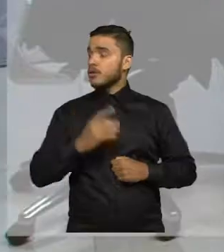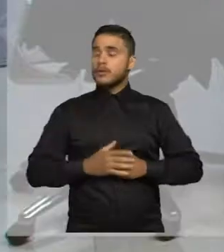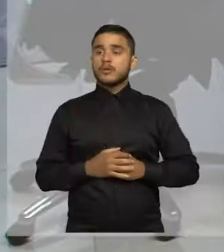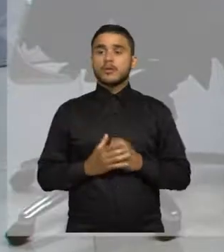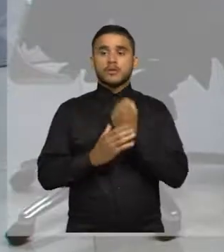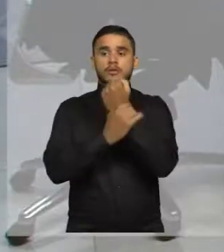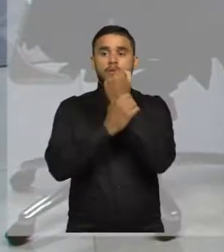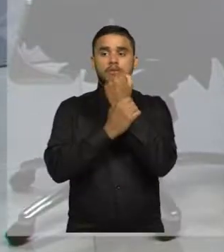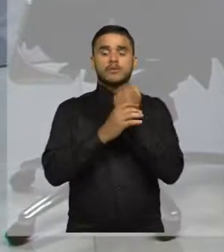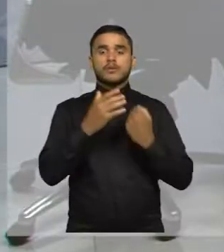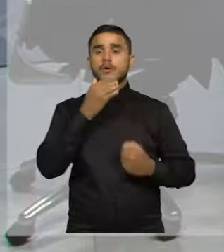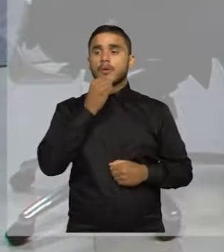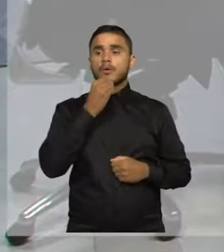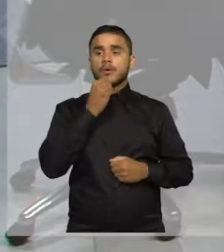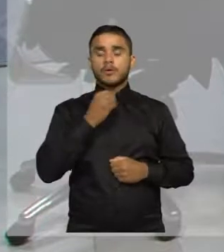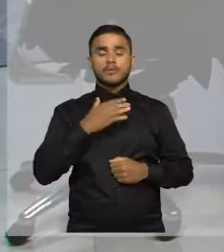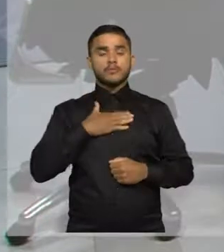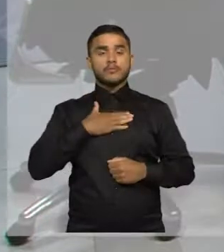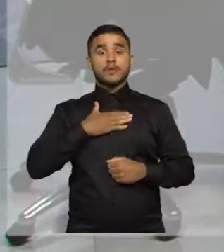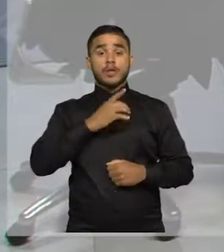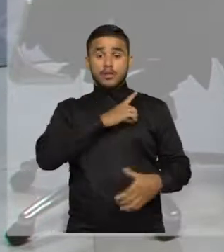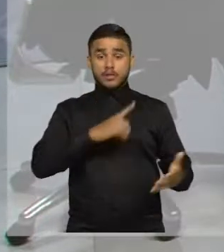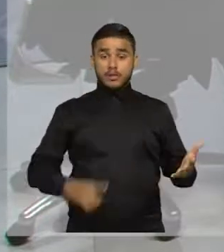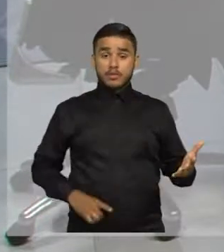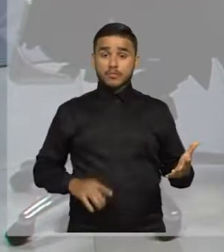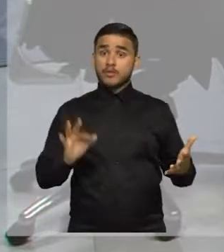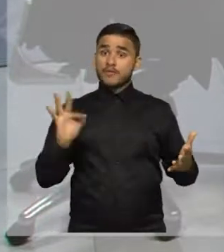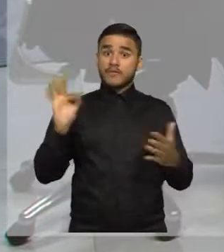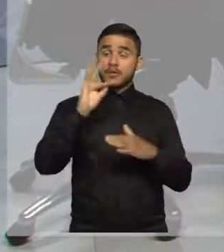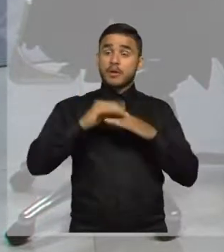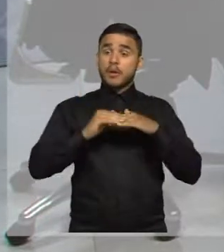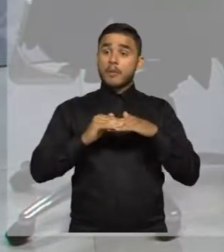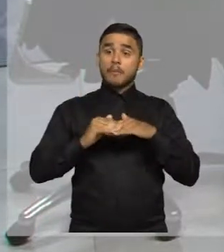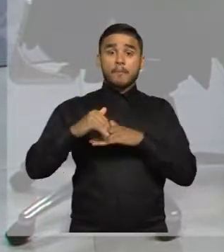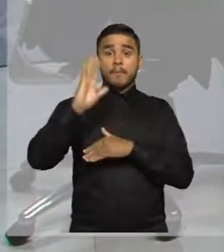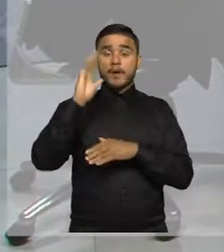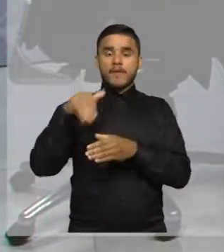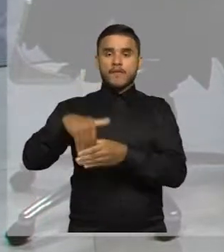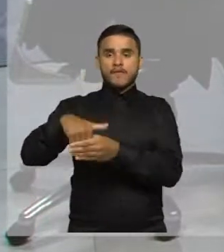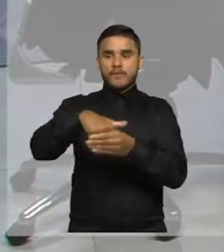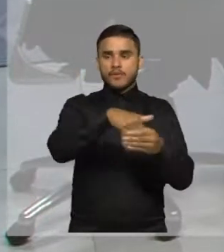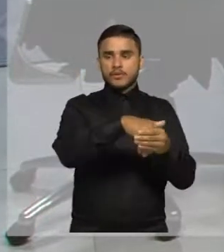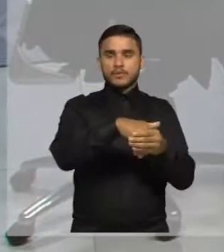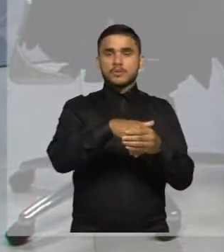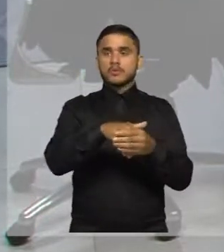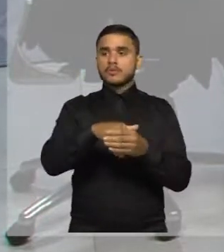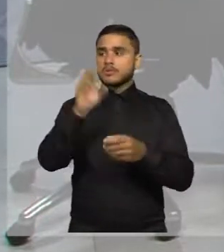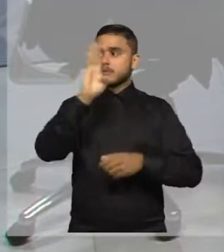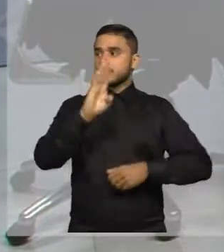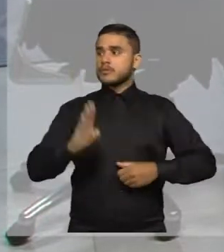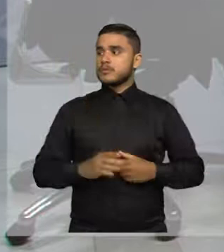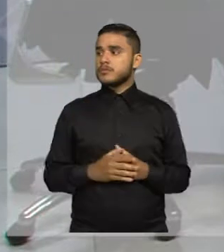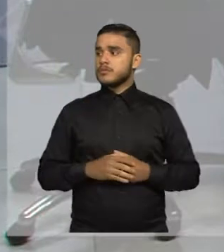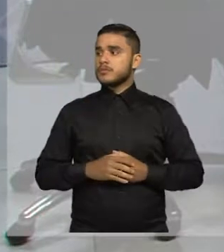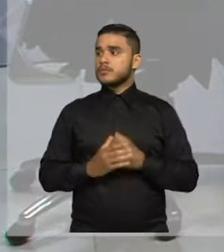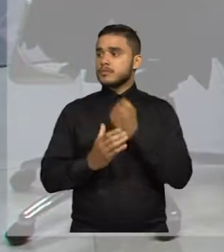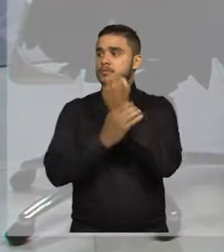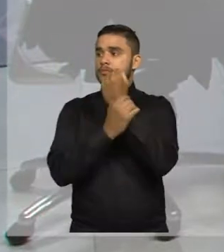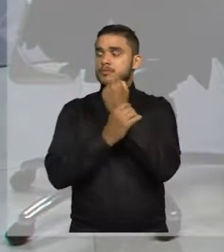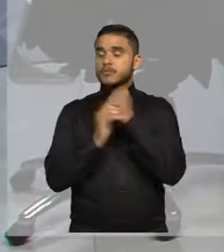aquele cidadão é deputado. É o deputado federal do partido dele mais votado do não é Brasil. segurança, No Brasil. Mas é a segurança